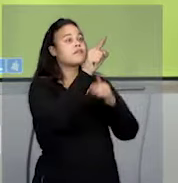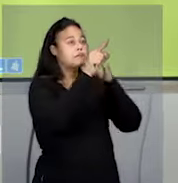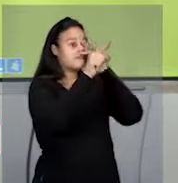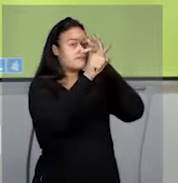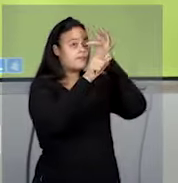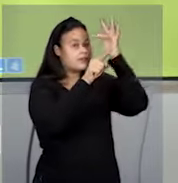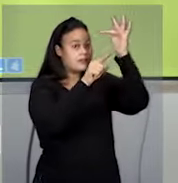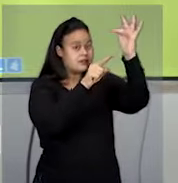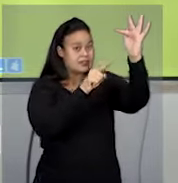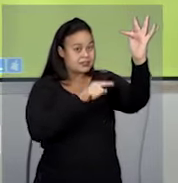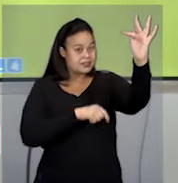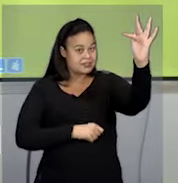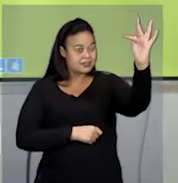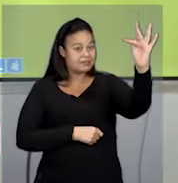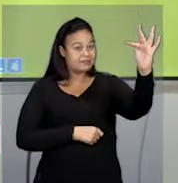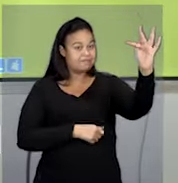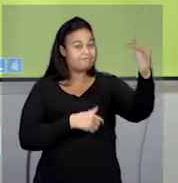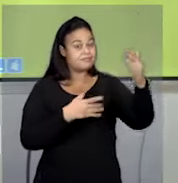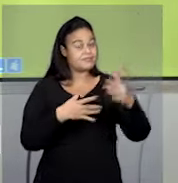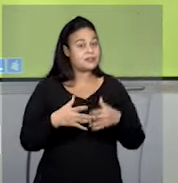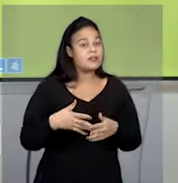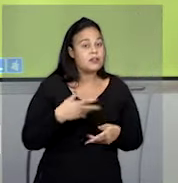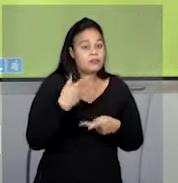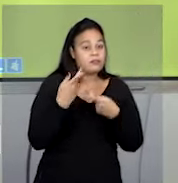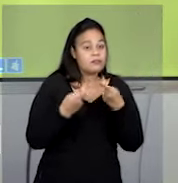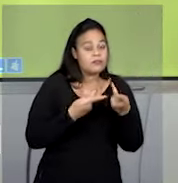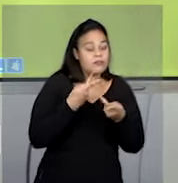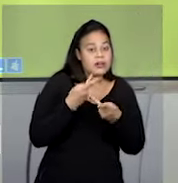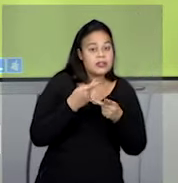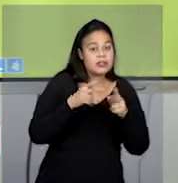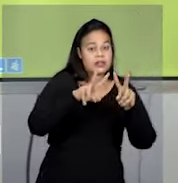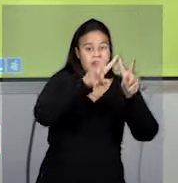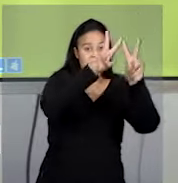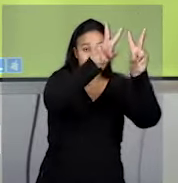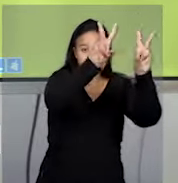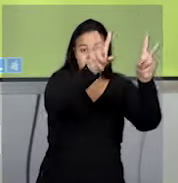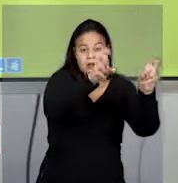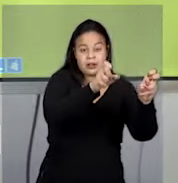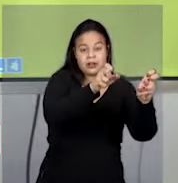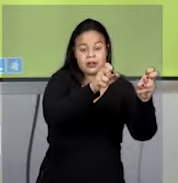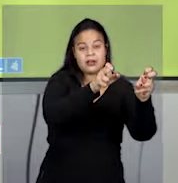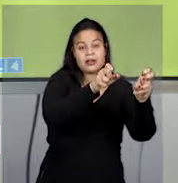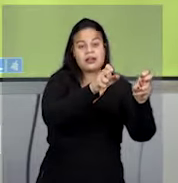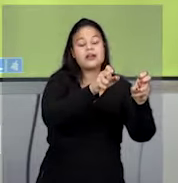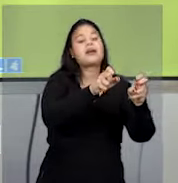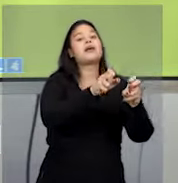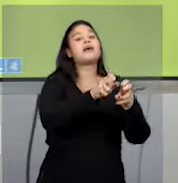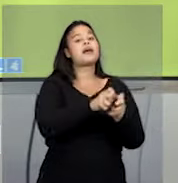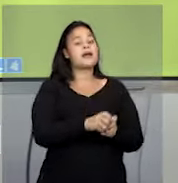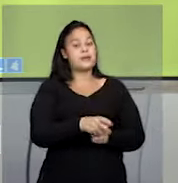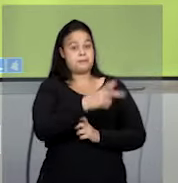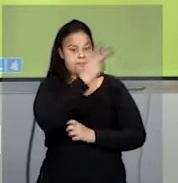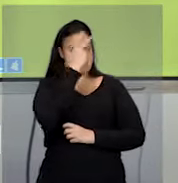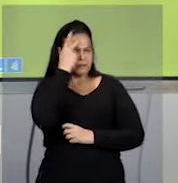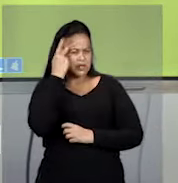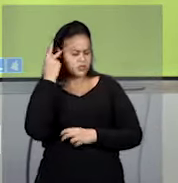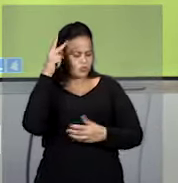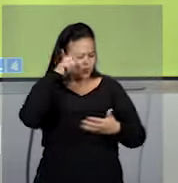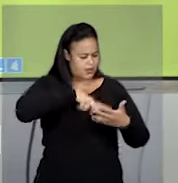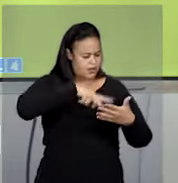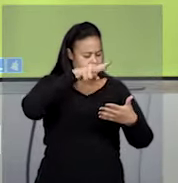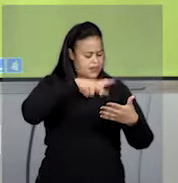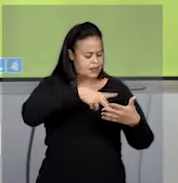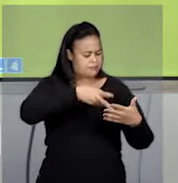trata de um livro, naturalmente ela está falando de algumas flores que o leitor conheceu no texto